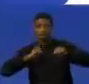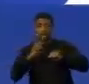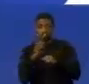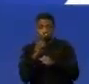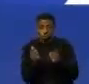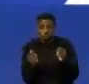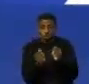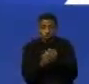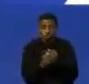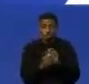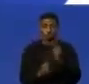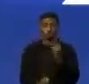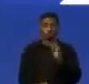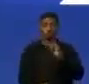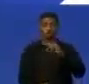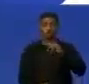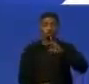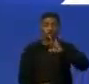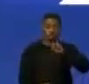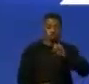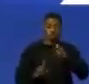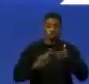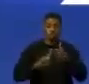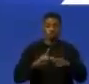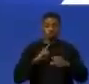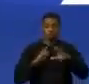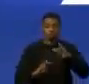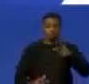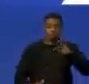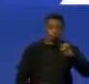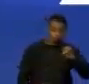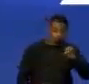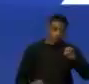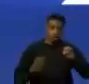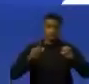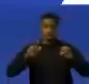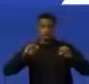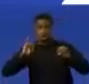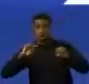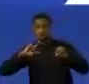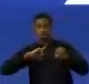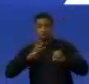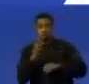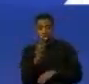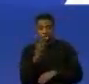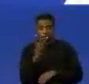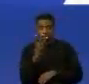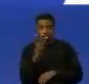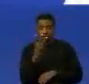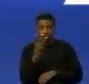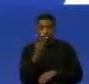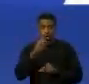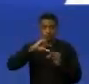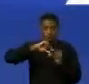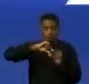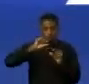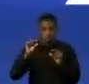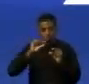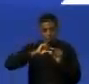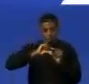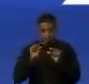Entre citosina e guanina formam-se 3 pontes de hidrogênio. E a pergunta, qual dos segmentos de